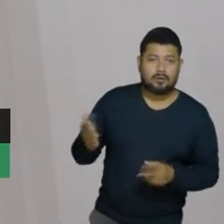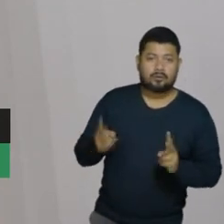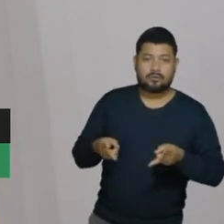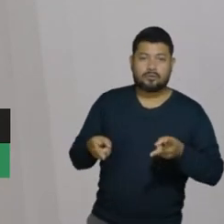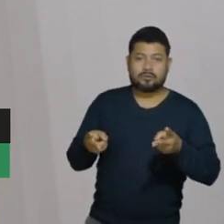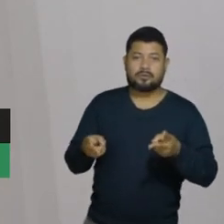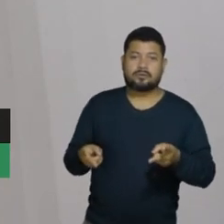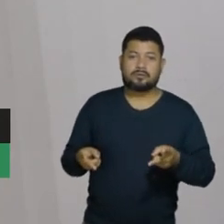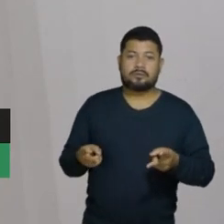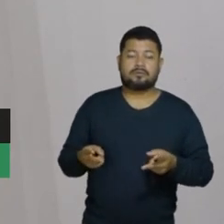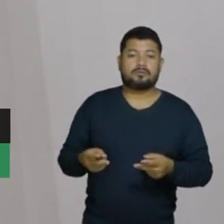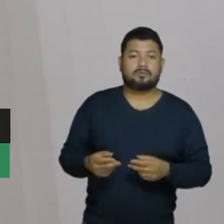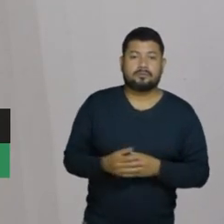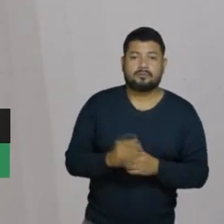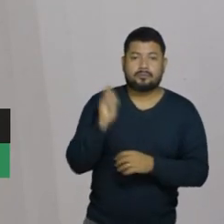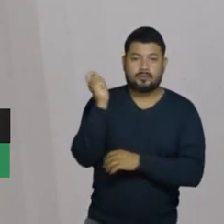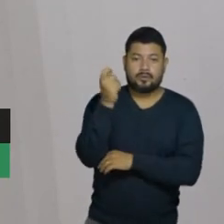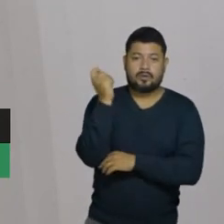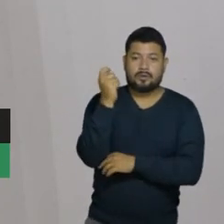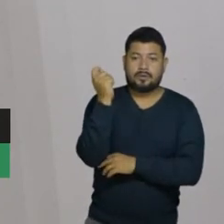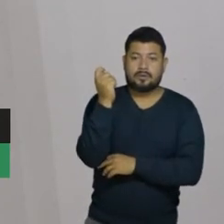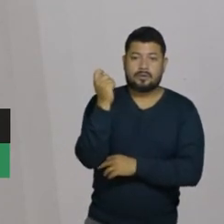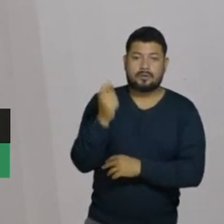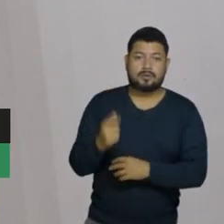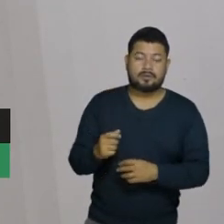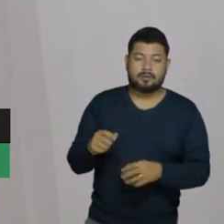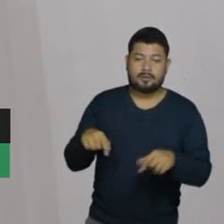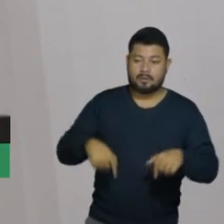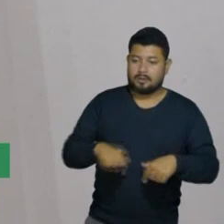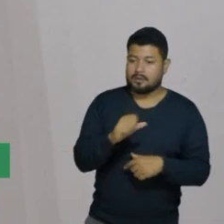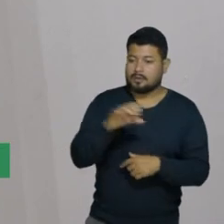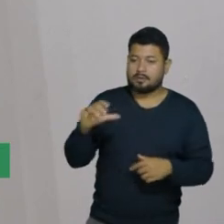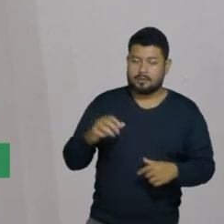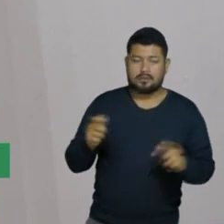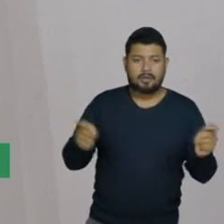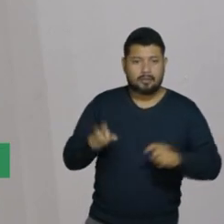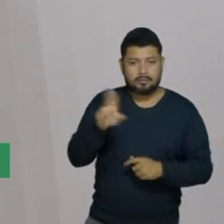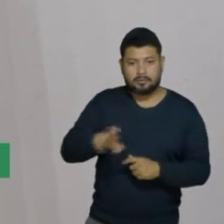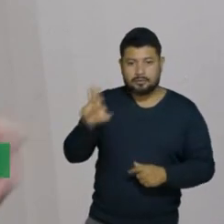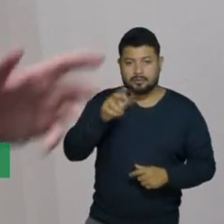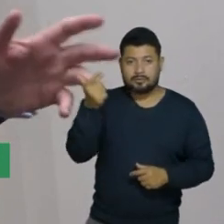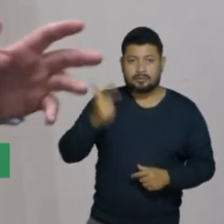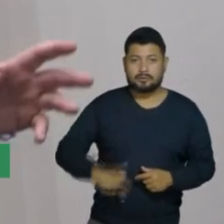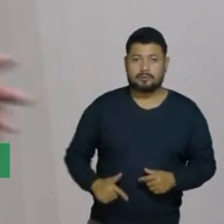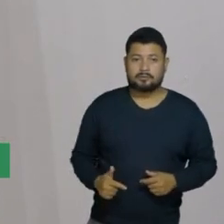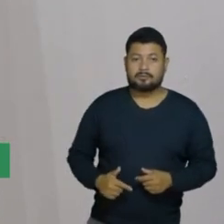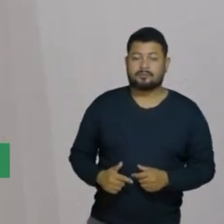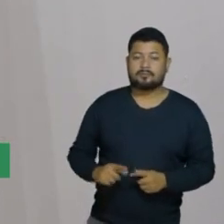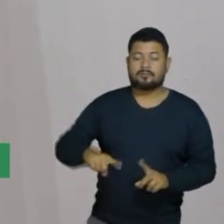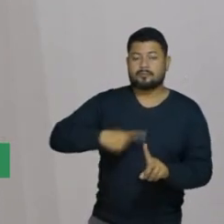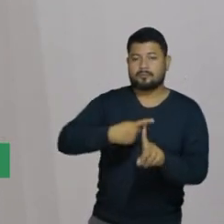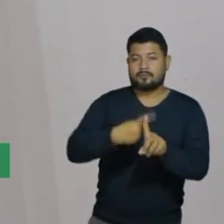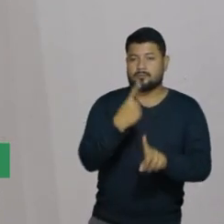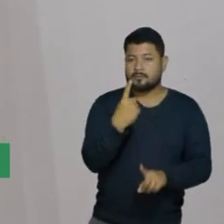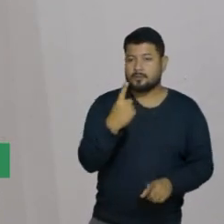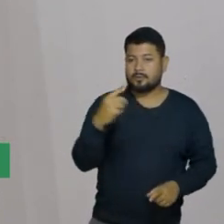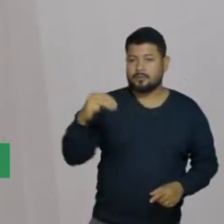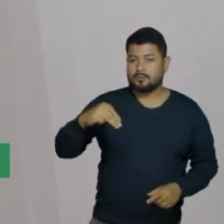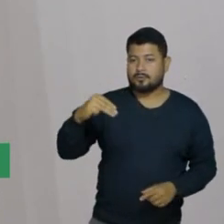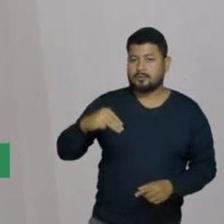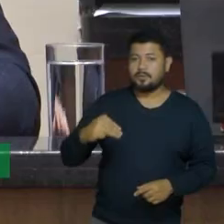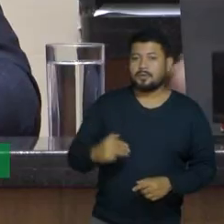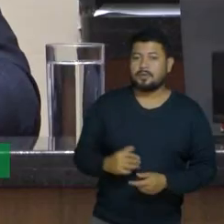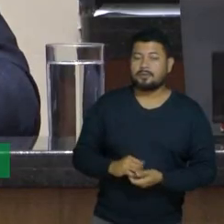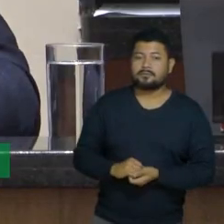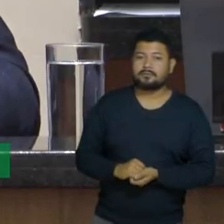Sul e de Santa Catarina. É só utilizar de novo. Deputado Antídio, se o senhor me permitir mais um minuto para o deputado Antídio, não sei se pode,